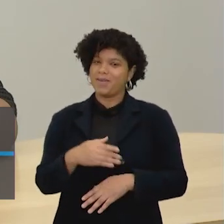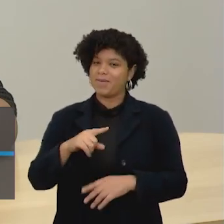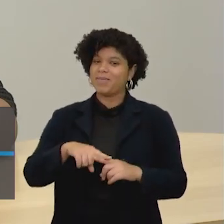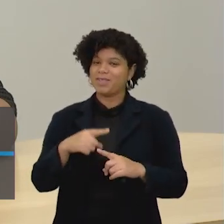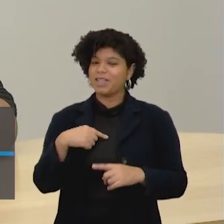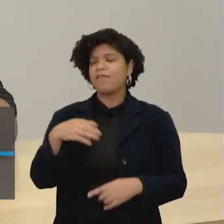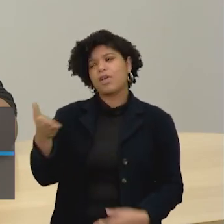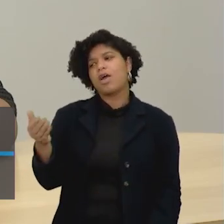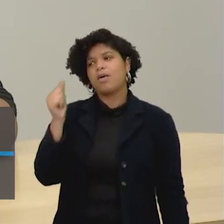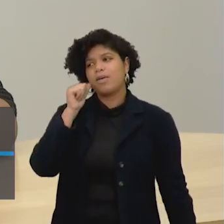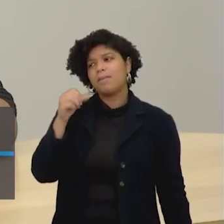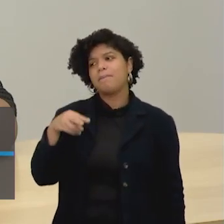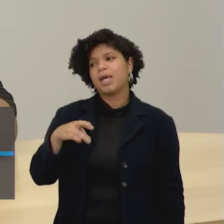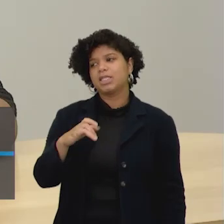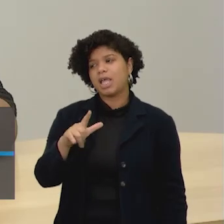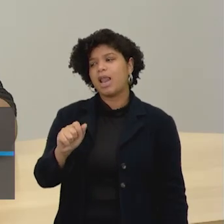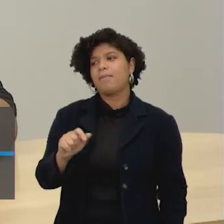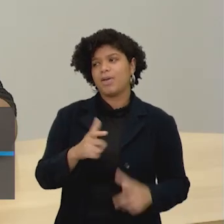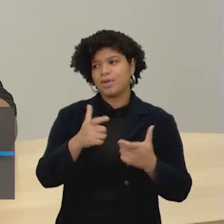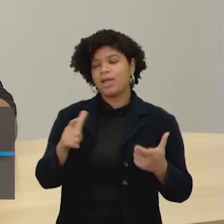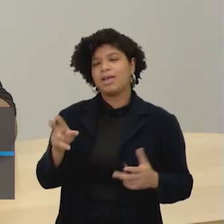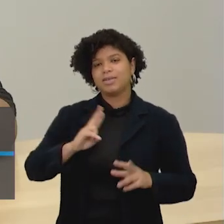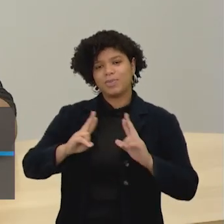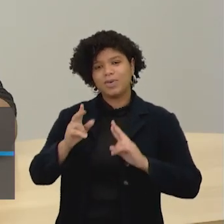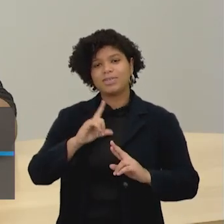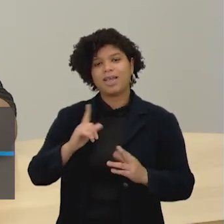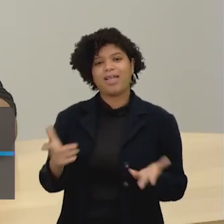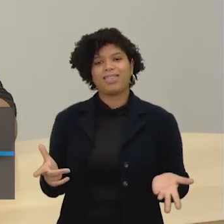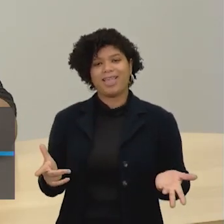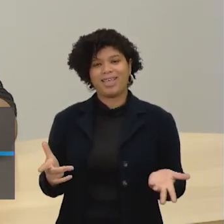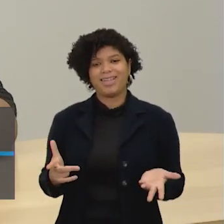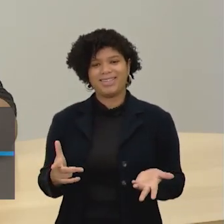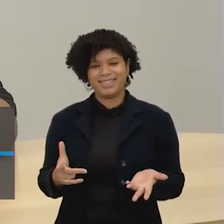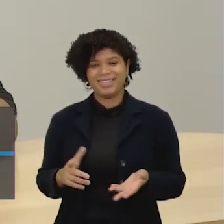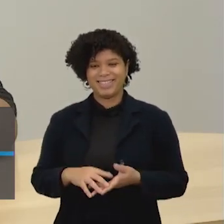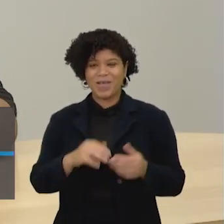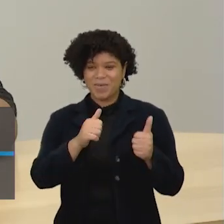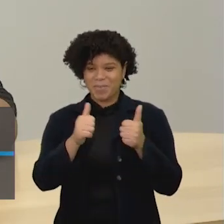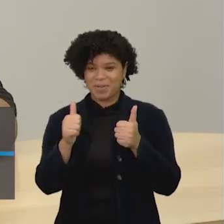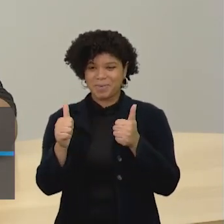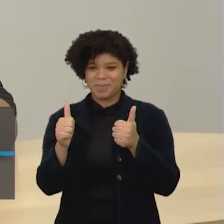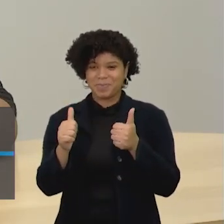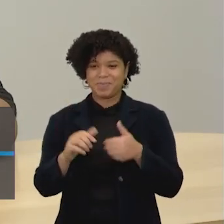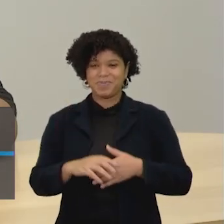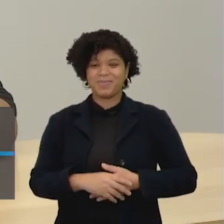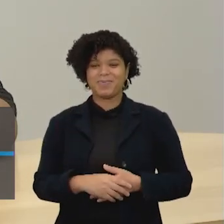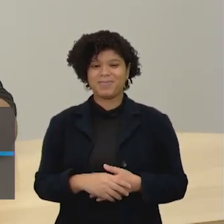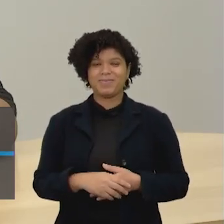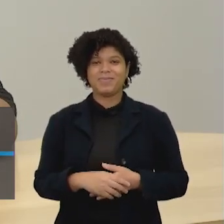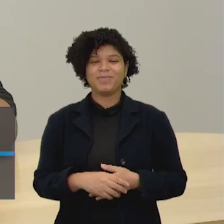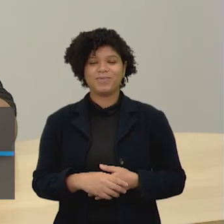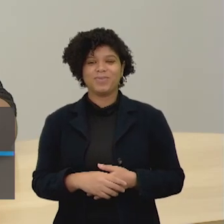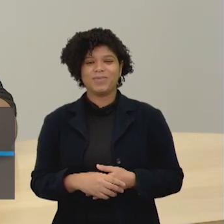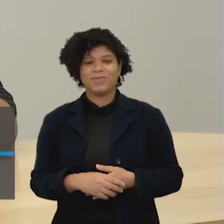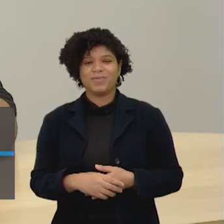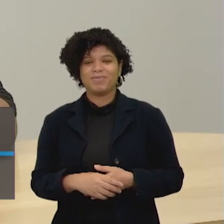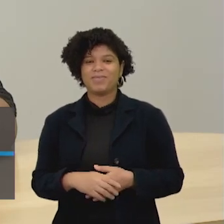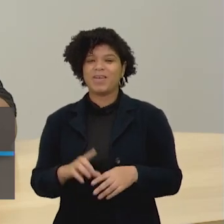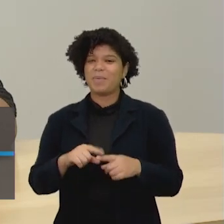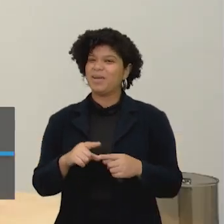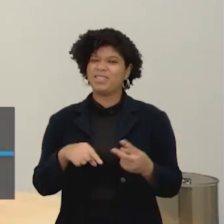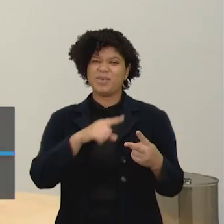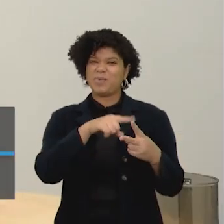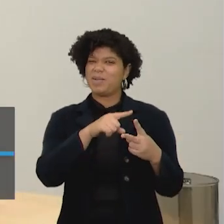Marcela, foi bem, ó, aqui, ó, todo mundo, fragrância adocicada, perfume doce, fui bem. Fui bem nesse aqui, agora do amarelo gritante.